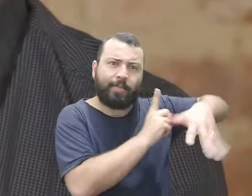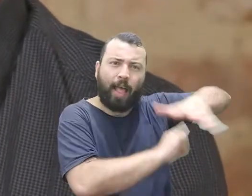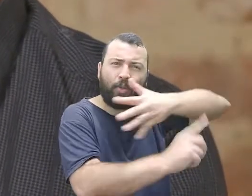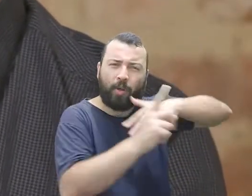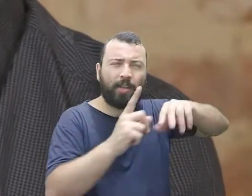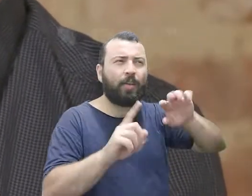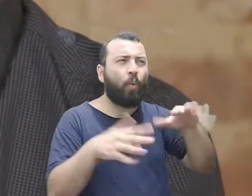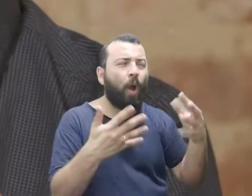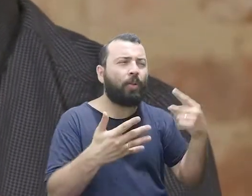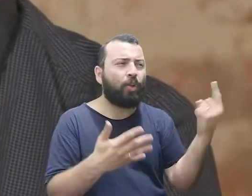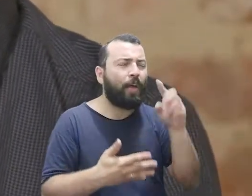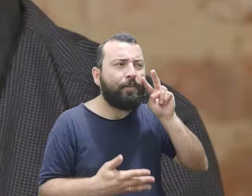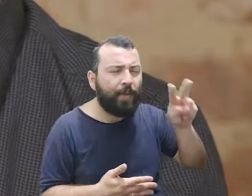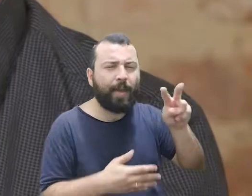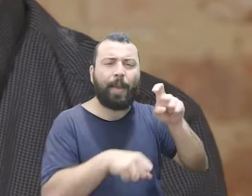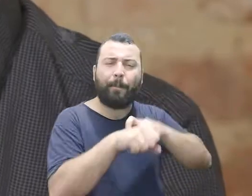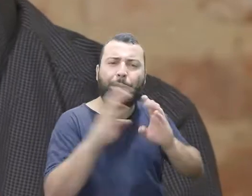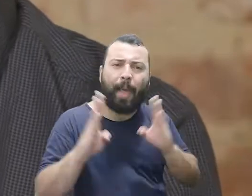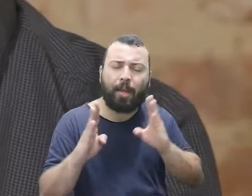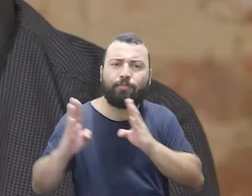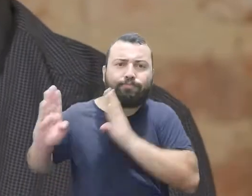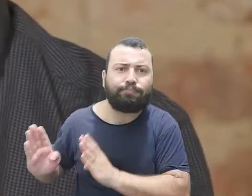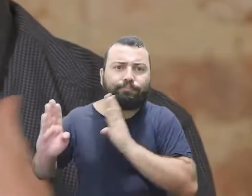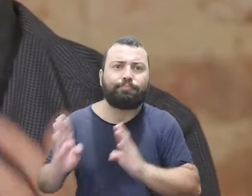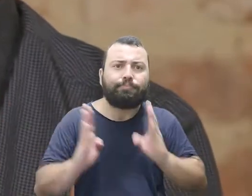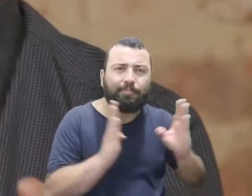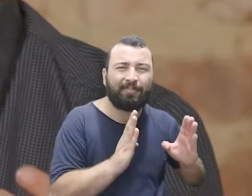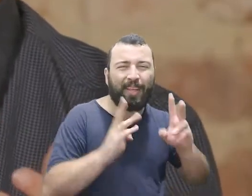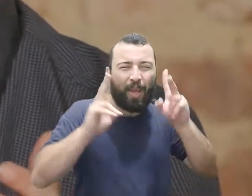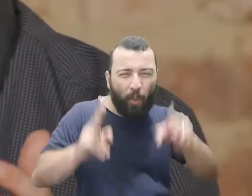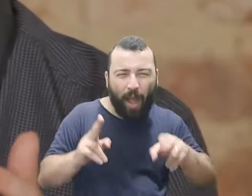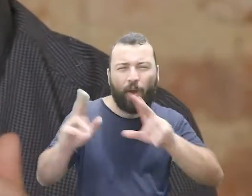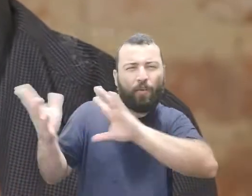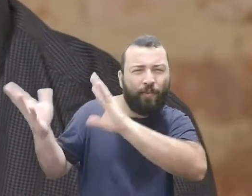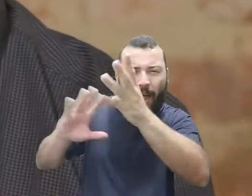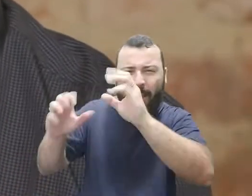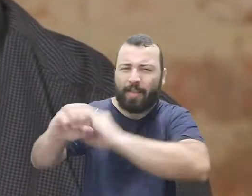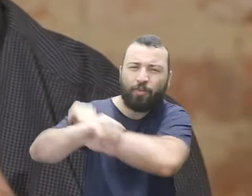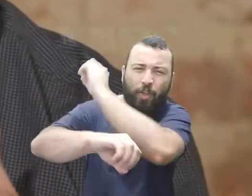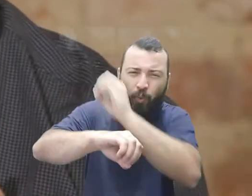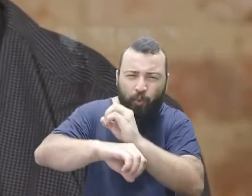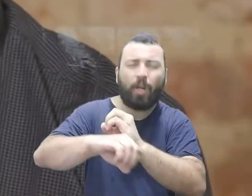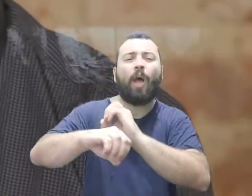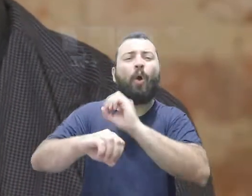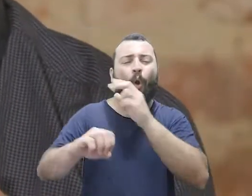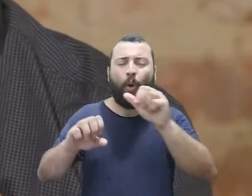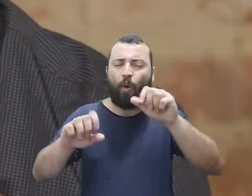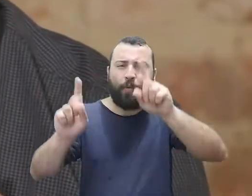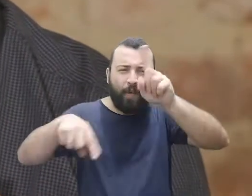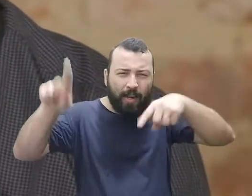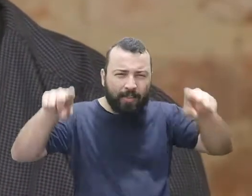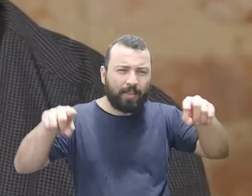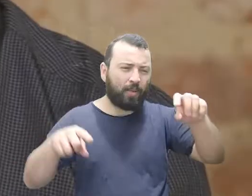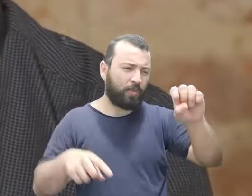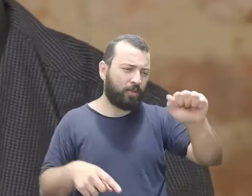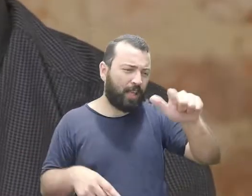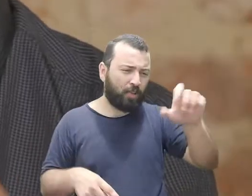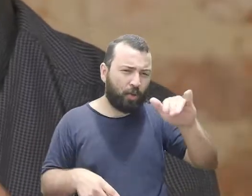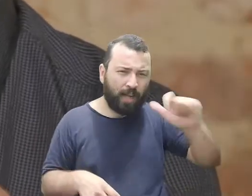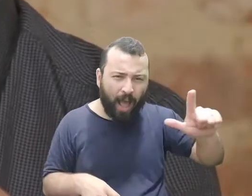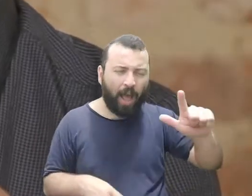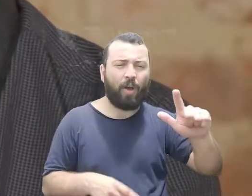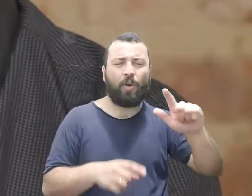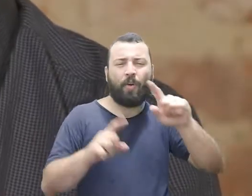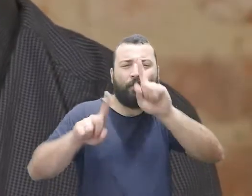nós observamos ciclos senoidais, períodos muito bem estabelecidos, que nem variações diurnas ou variações sazonais intraanuais,